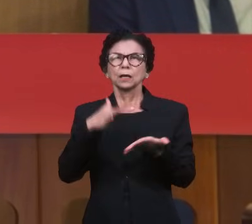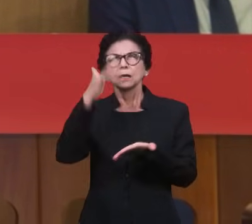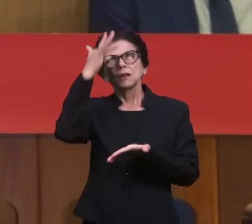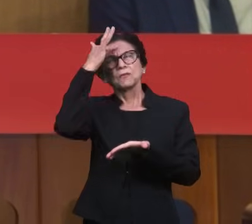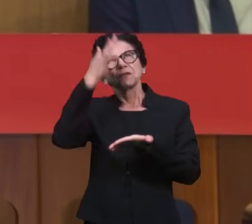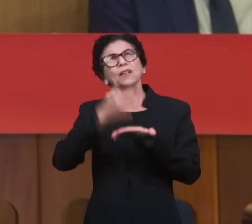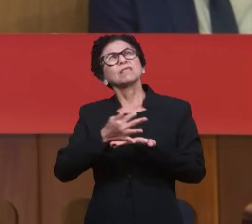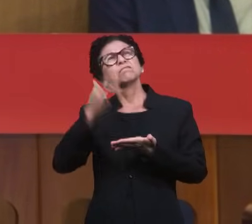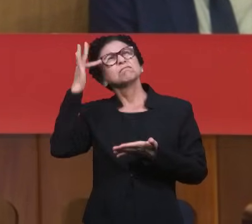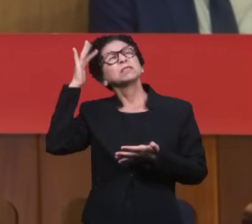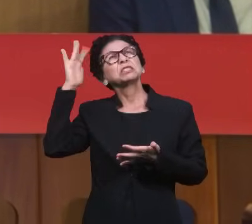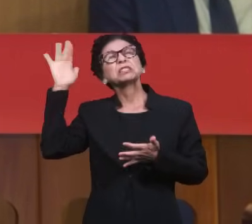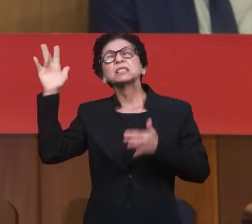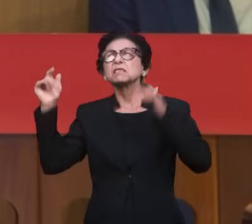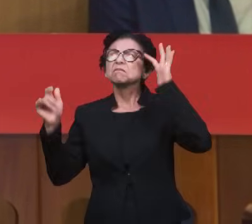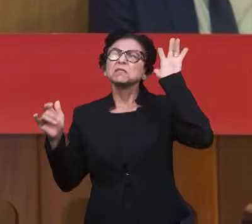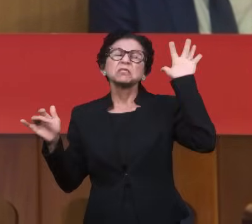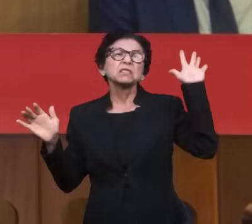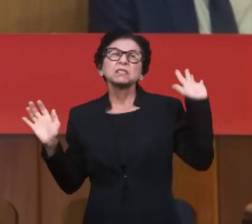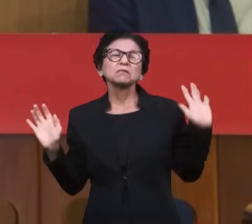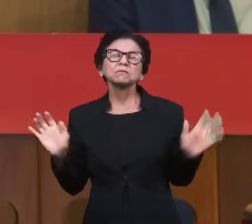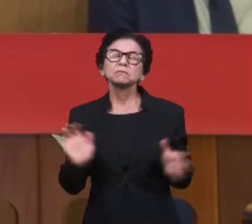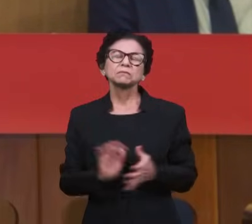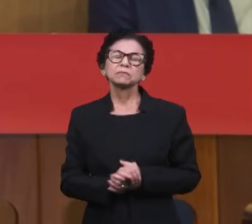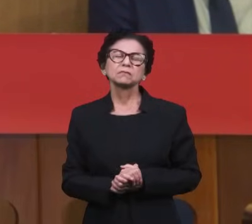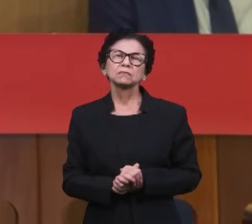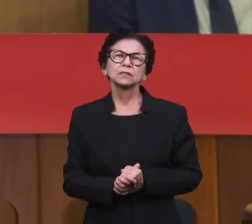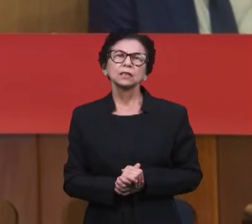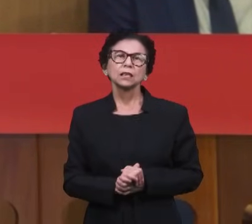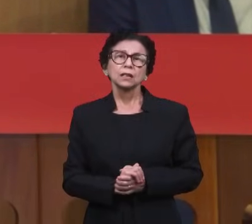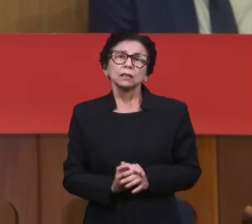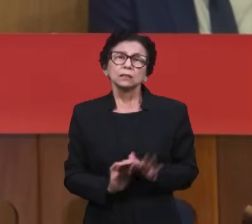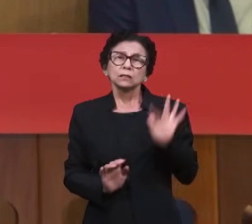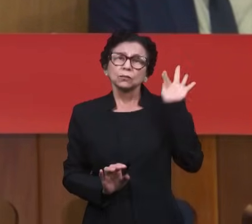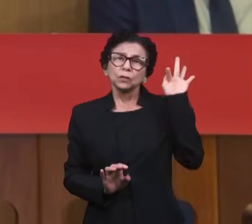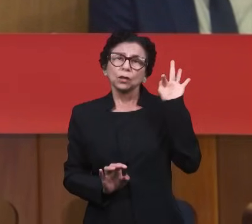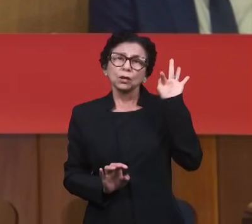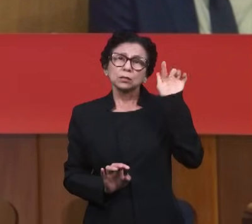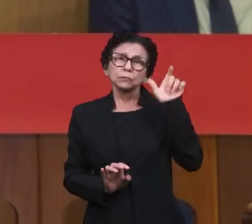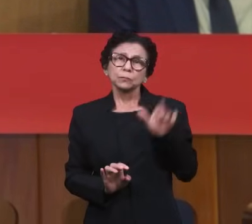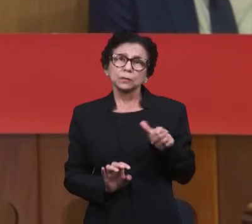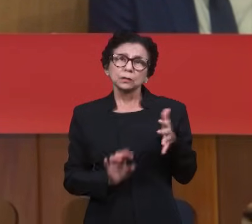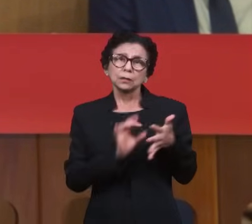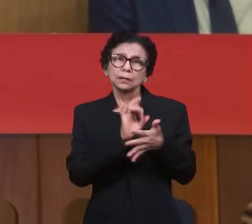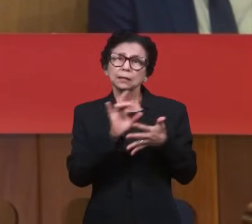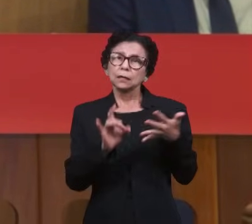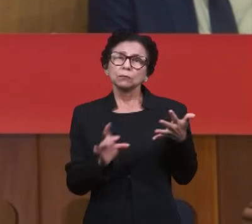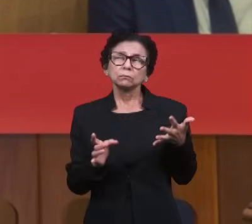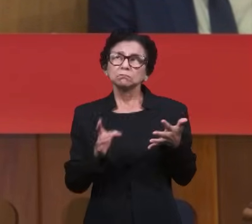imaginação, não sei mais o que, entendeu? Então, cada um tem a sua definição.